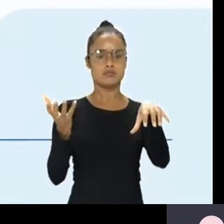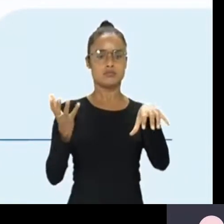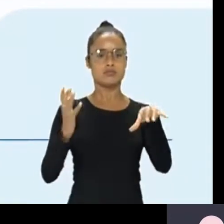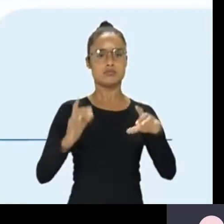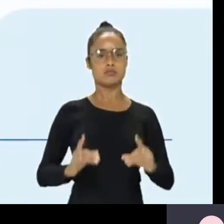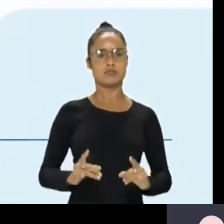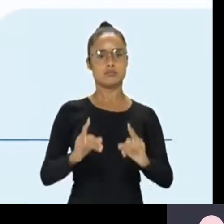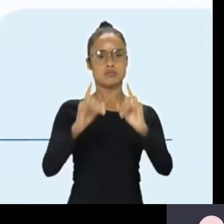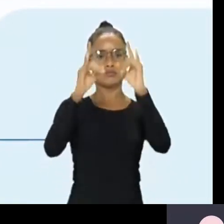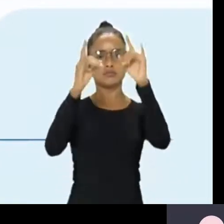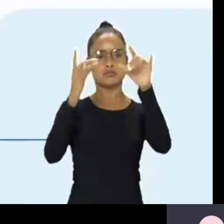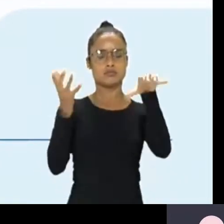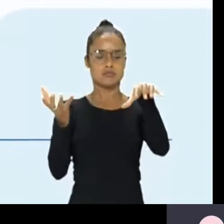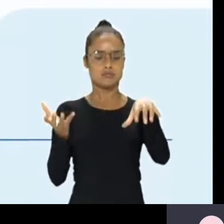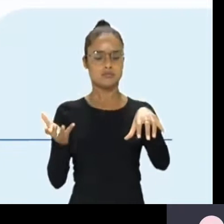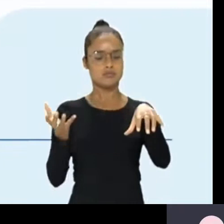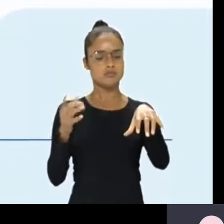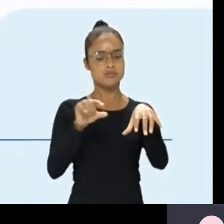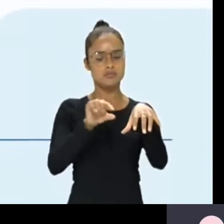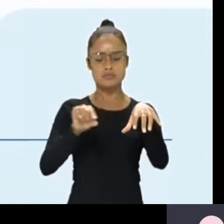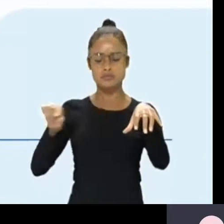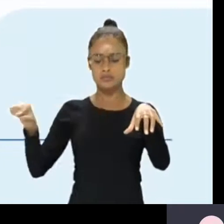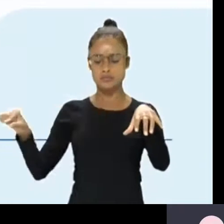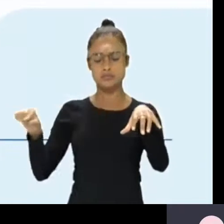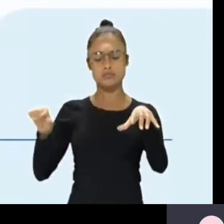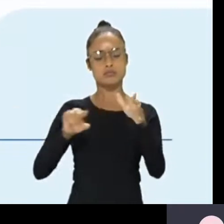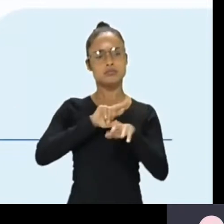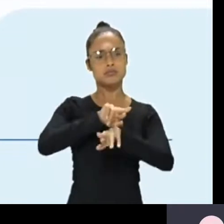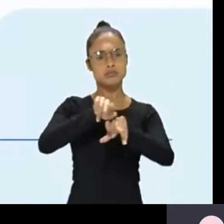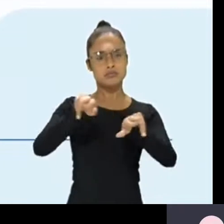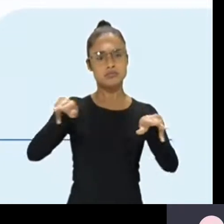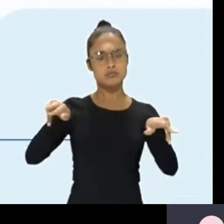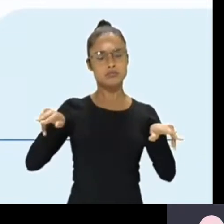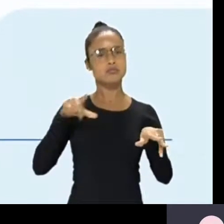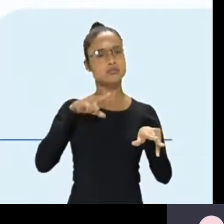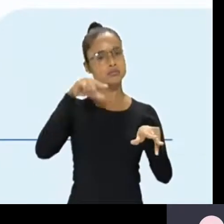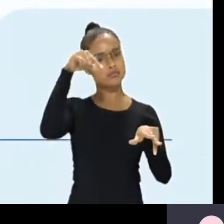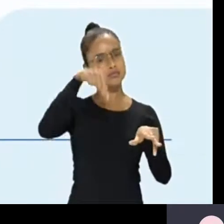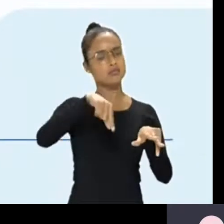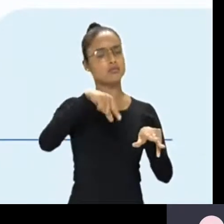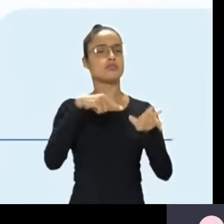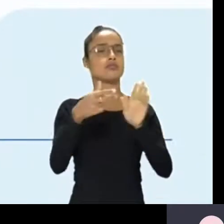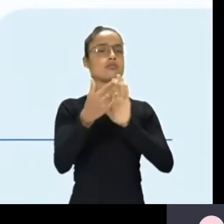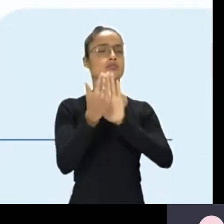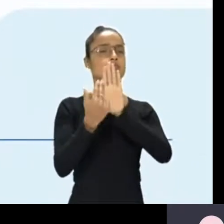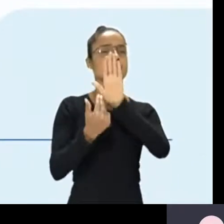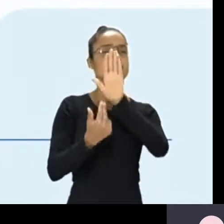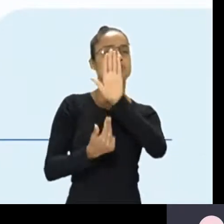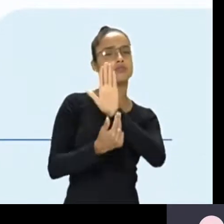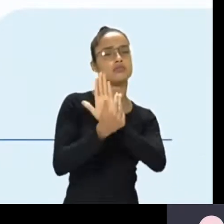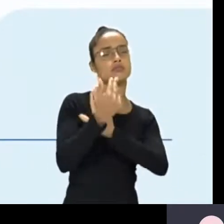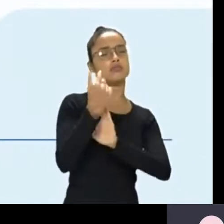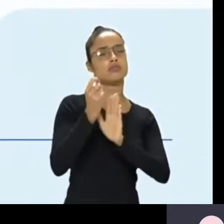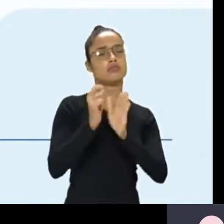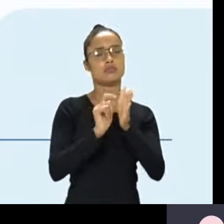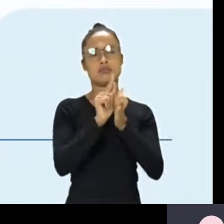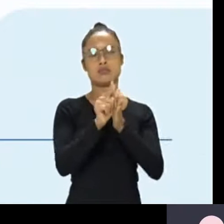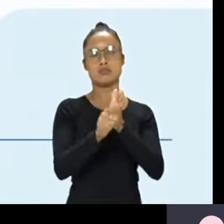formas geométricas. Então, que associações podemos realizar com os sólidos geométricos? Então, observando essa imagem,